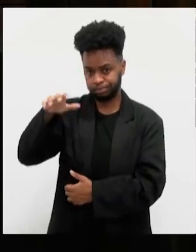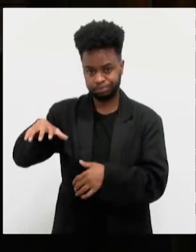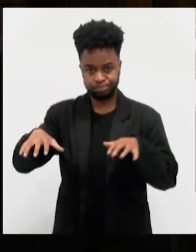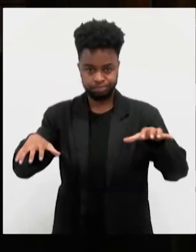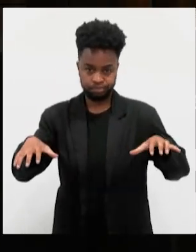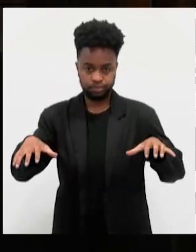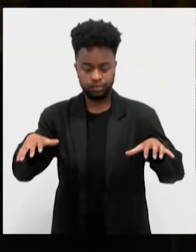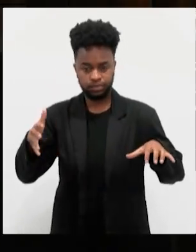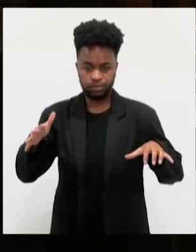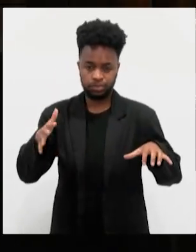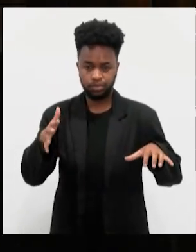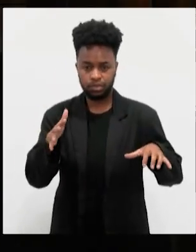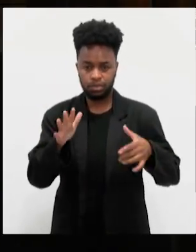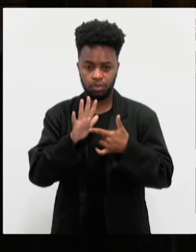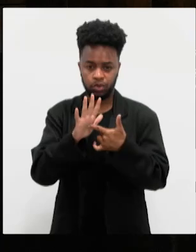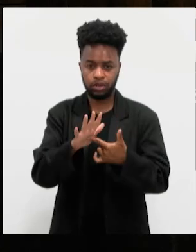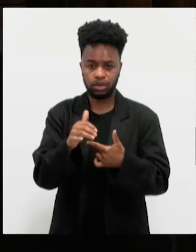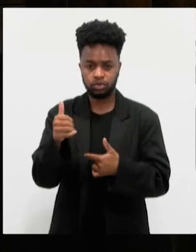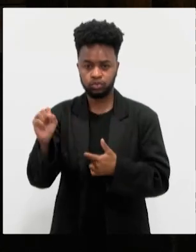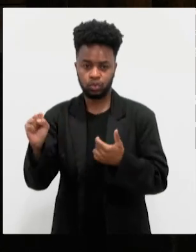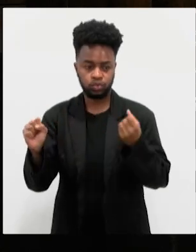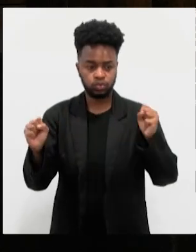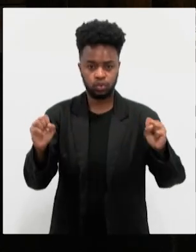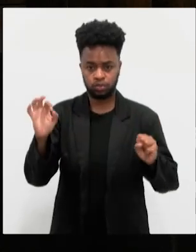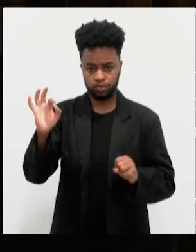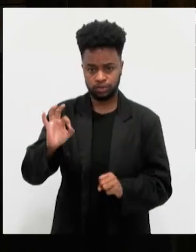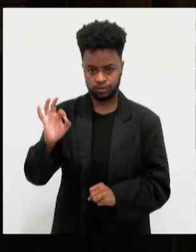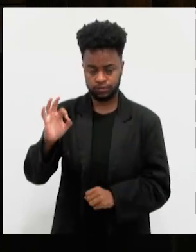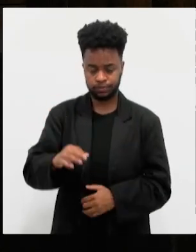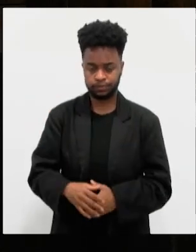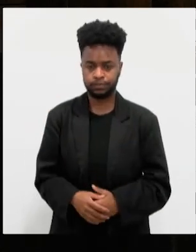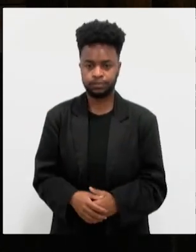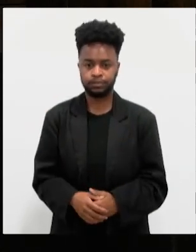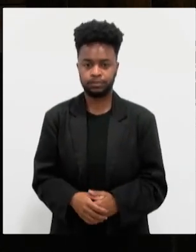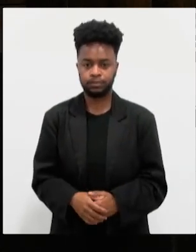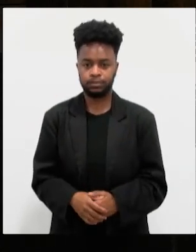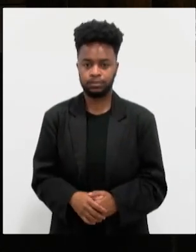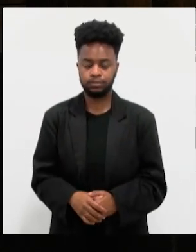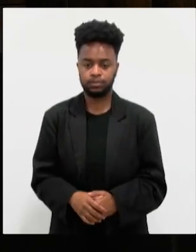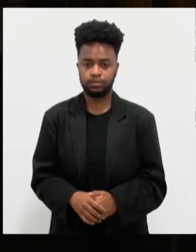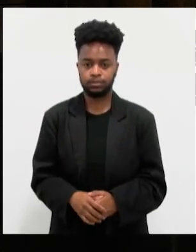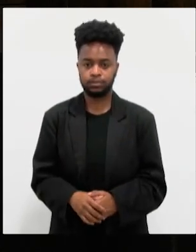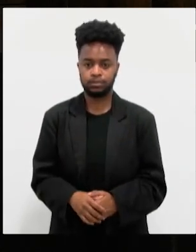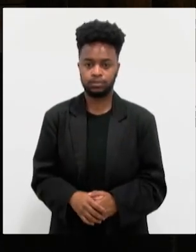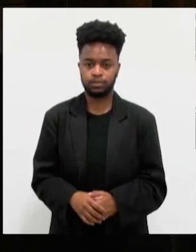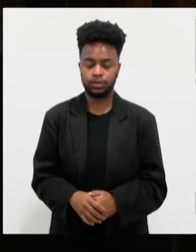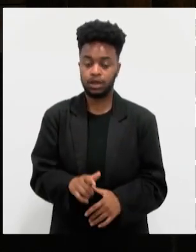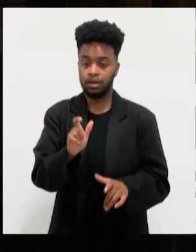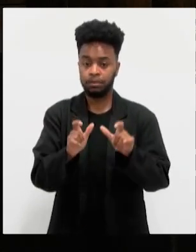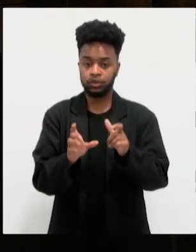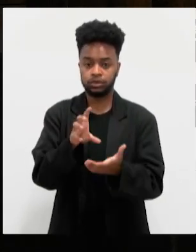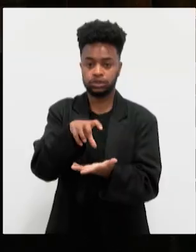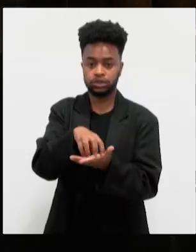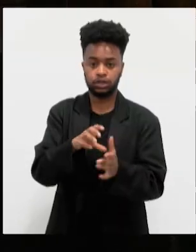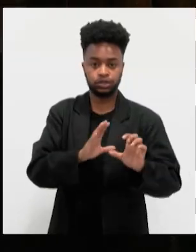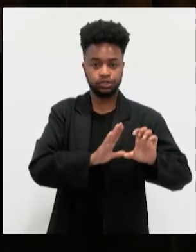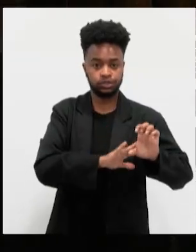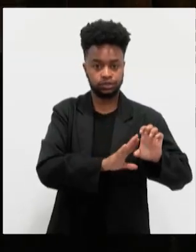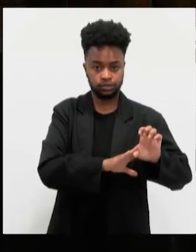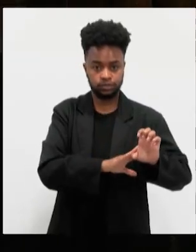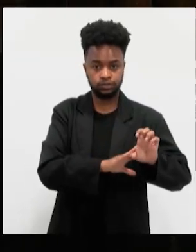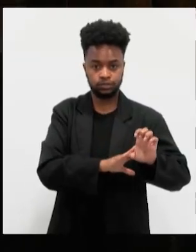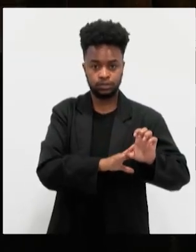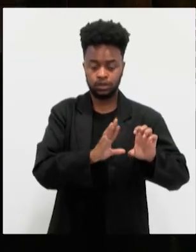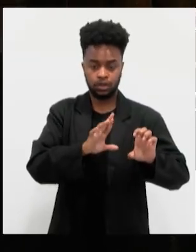média, cada lado, de uns 18%. Quem era de centro-esquerda, sem